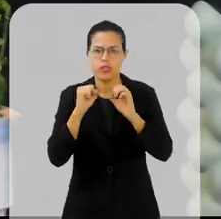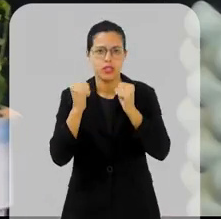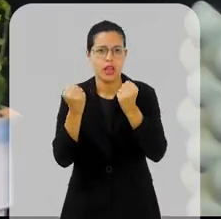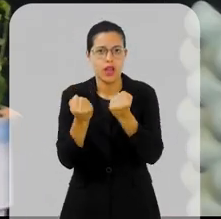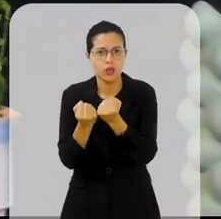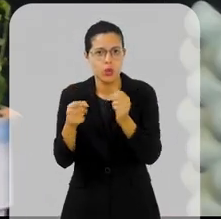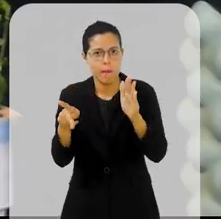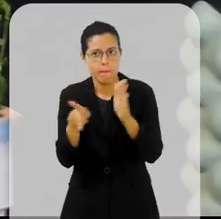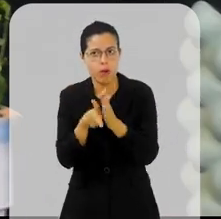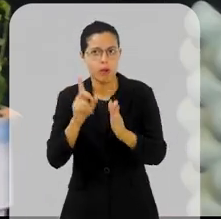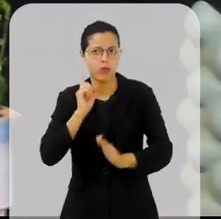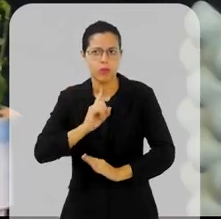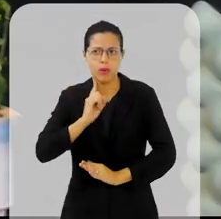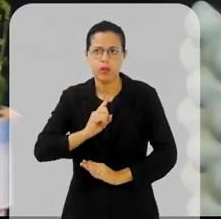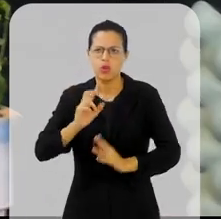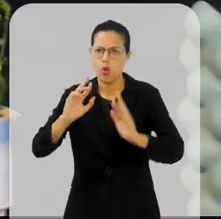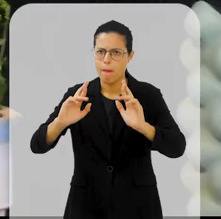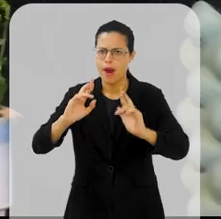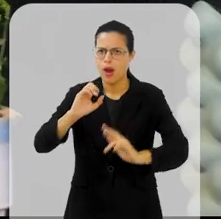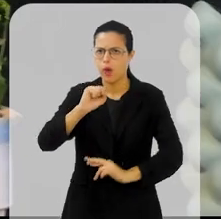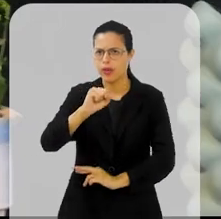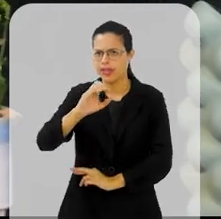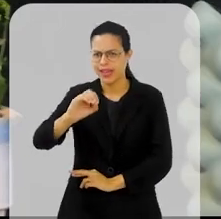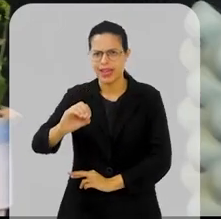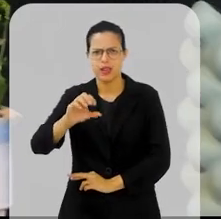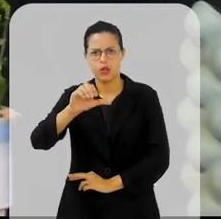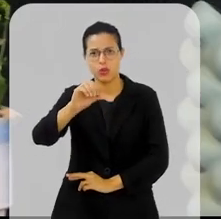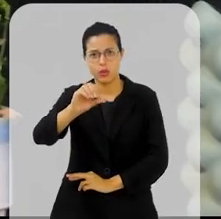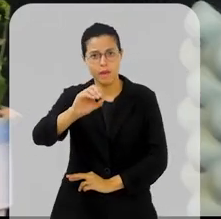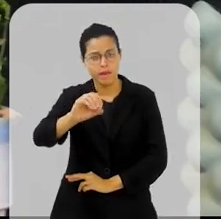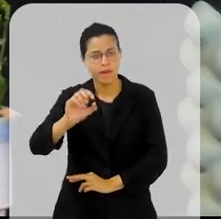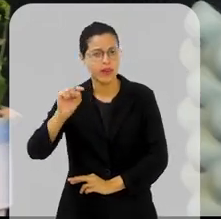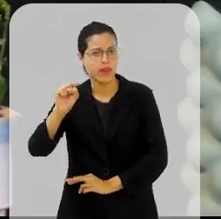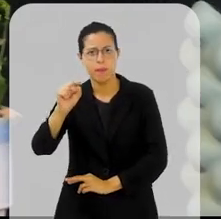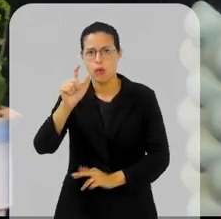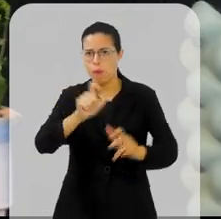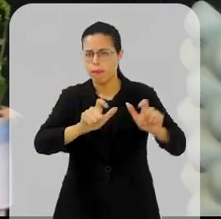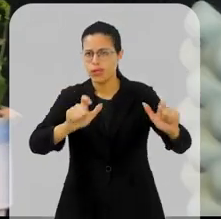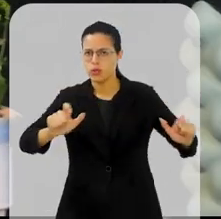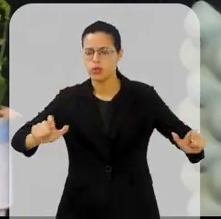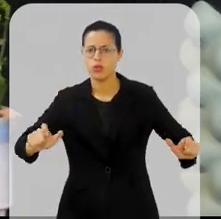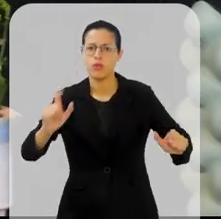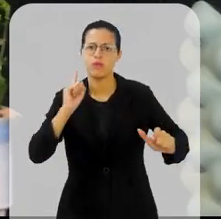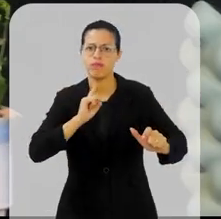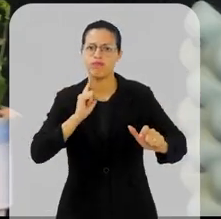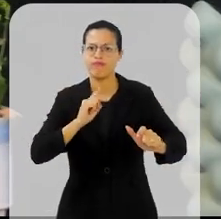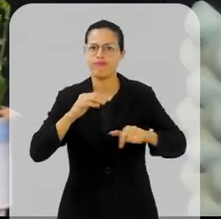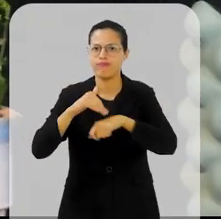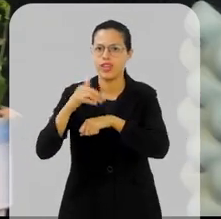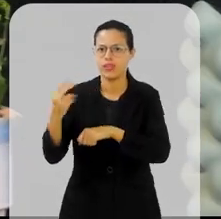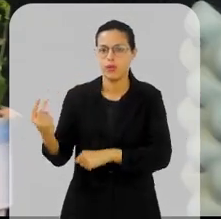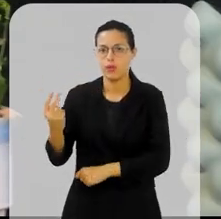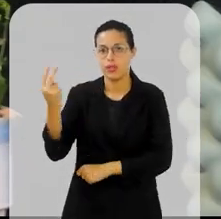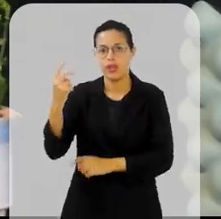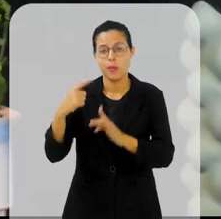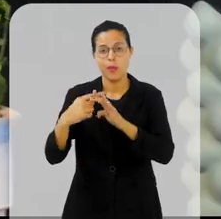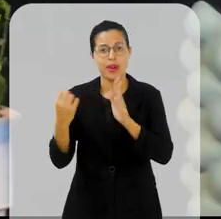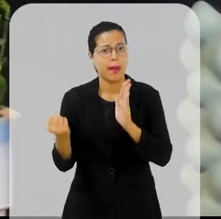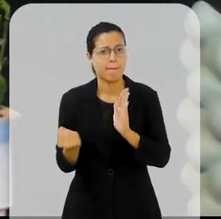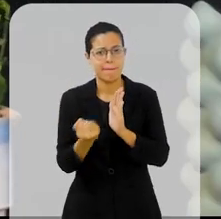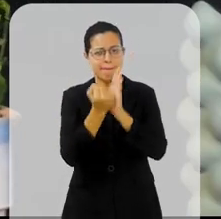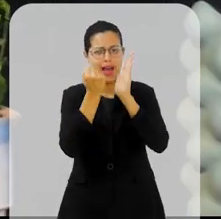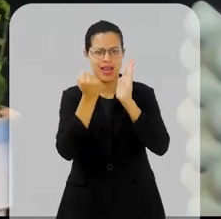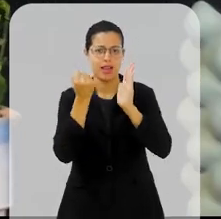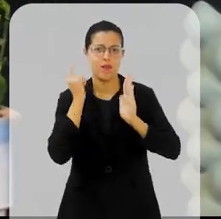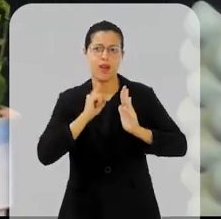ser do Flamengo. E tomara que tenha 80 mil pessoas, 90 mil pessoas, para que o Flamengo seja cada vez mais valorizado. Porque a